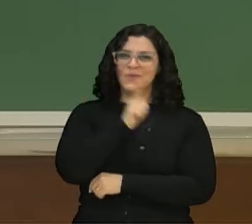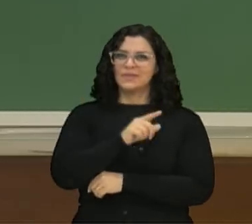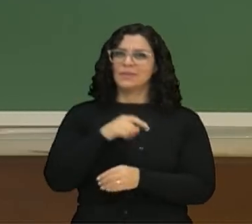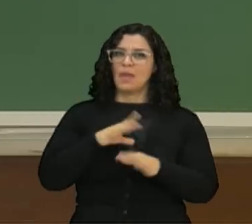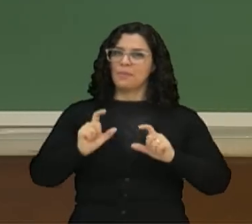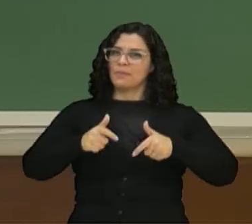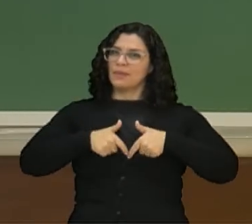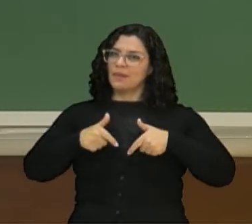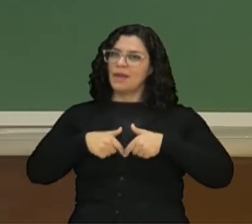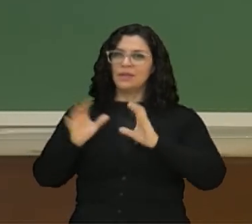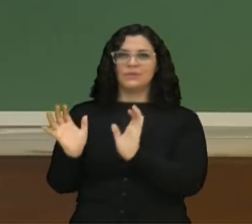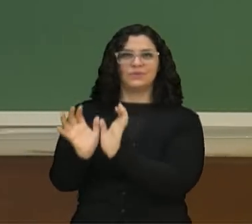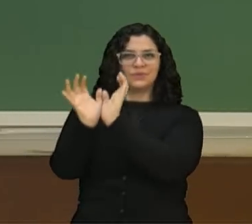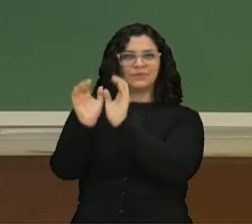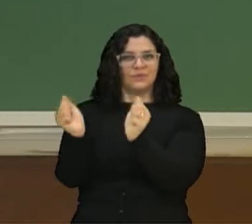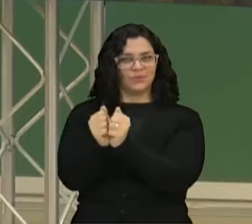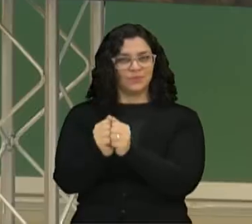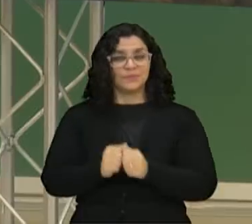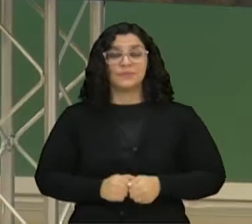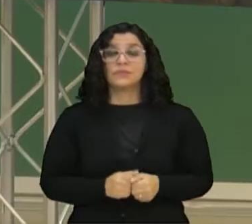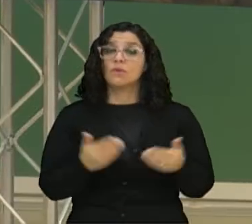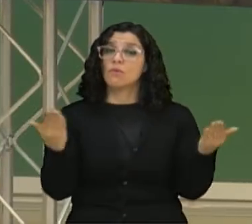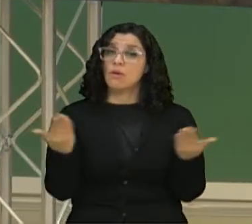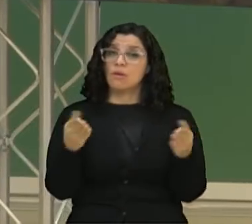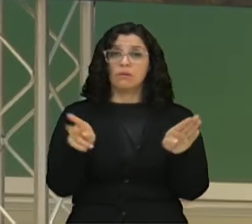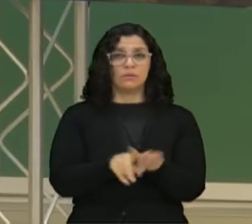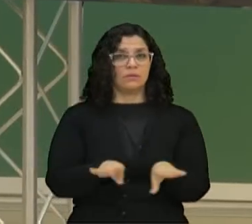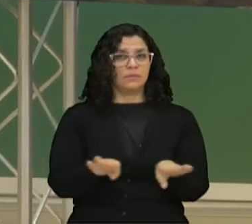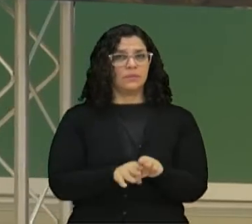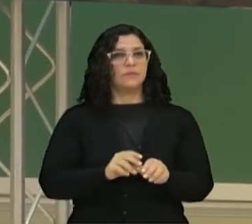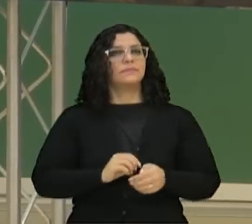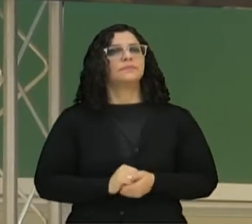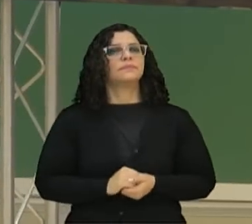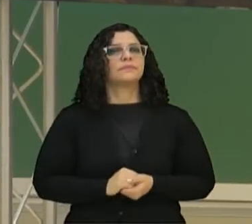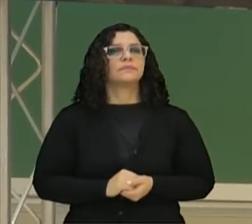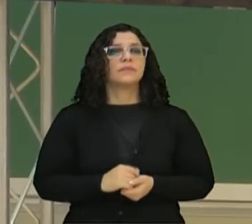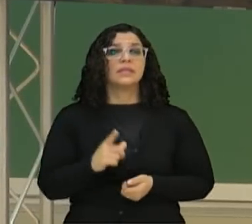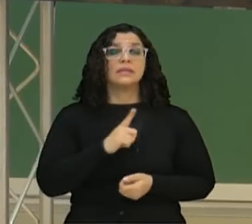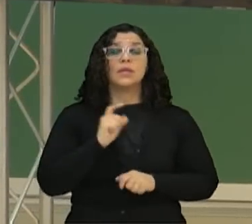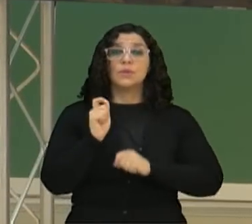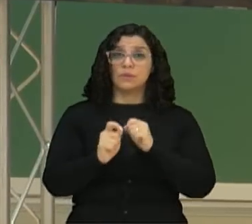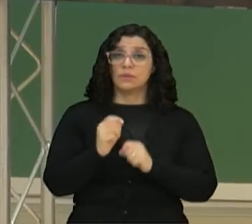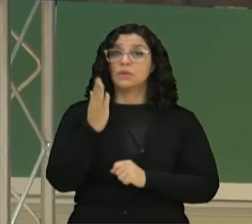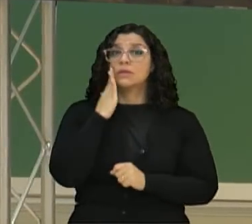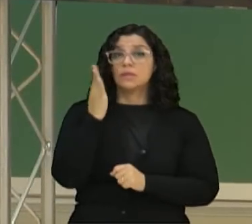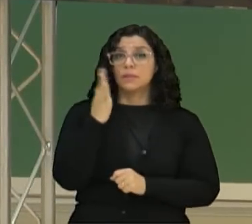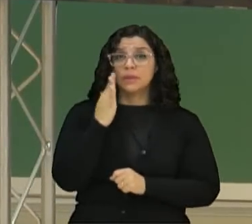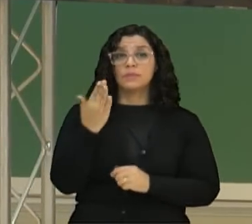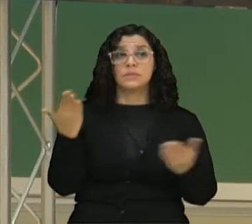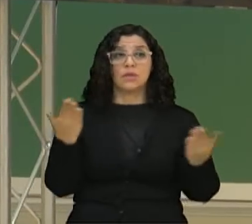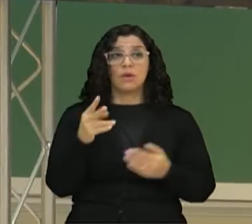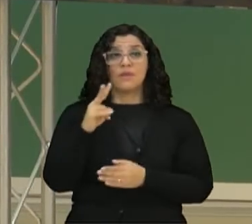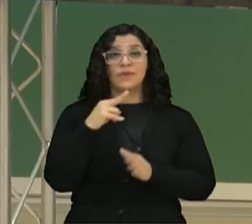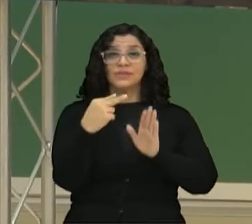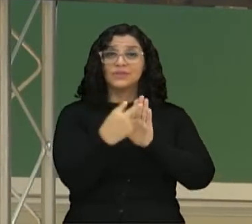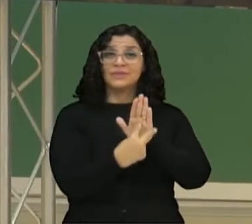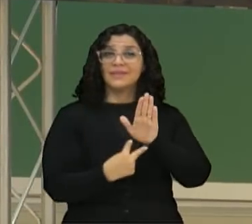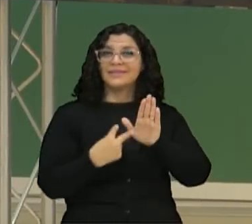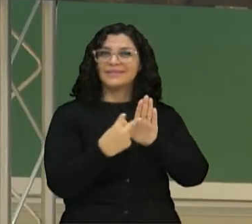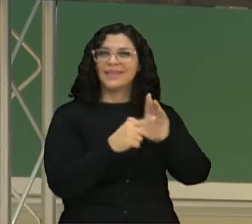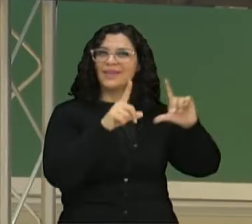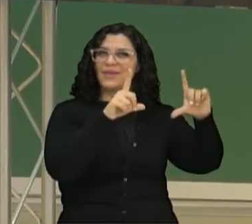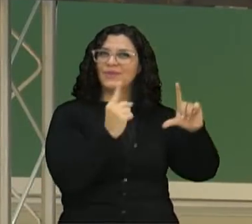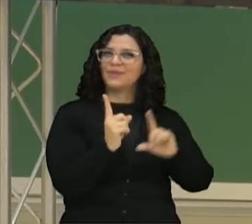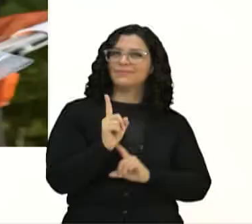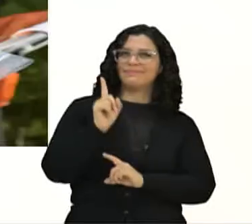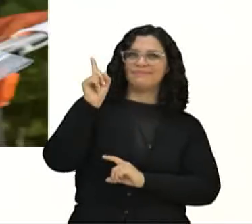medalha, troféu ou algo assim, né. Na sequência, que mais? Nós sabemos que, observem primeiro essa figura aqui,